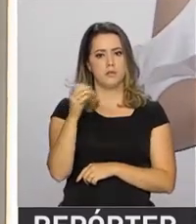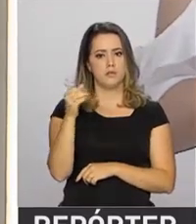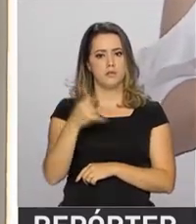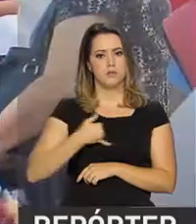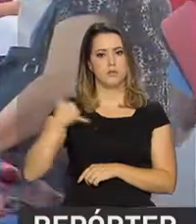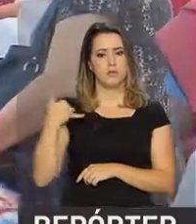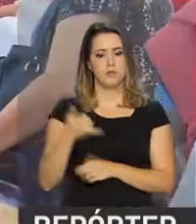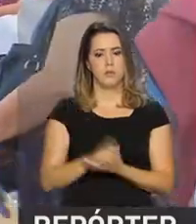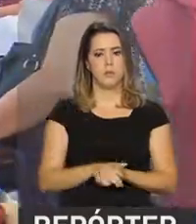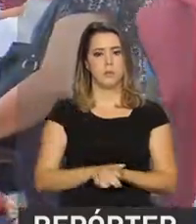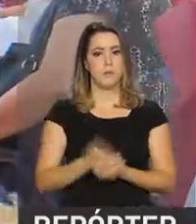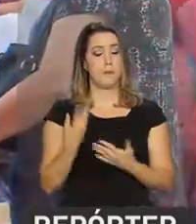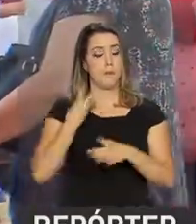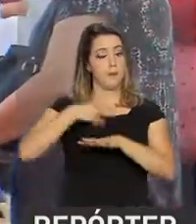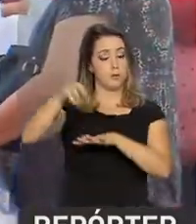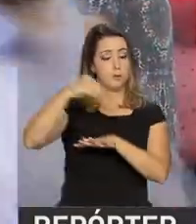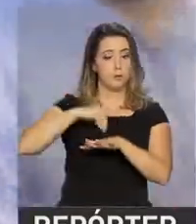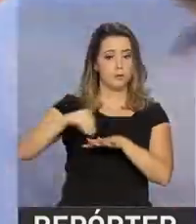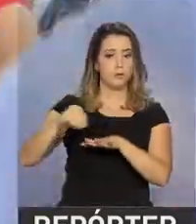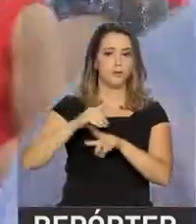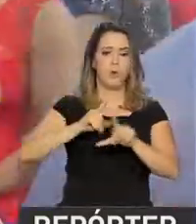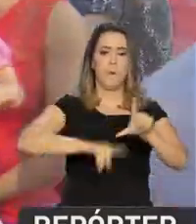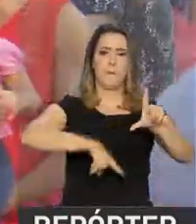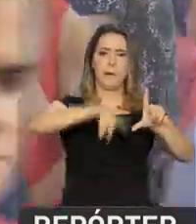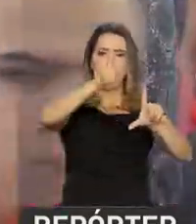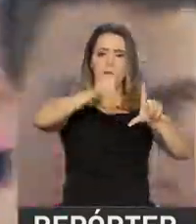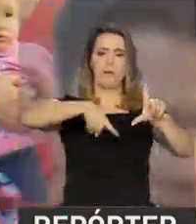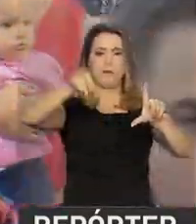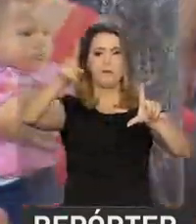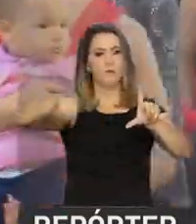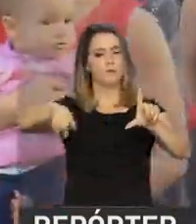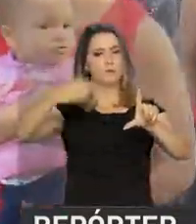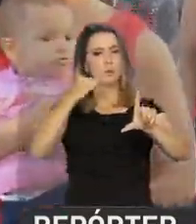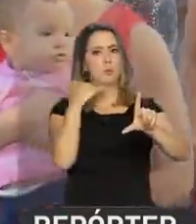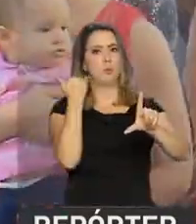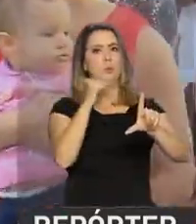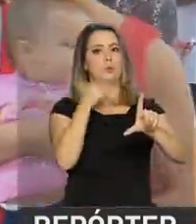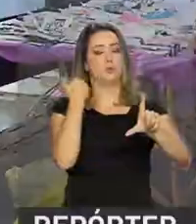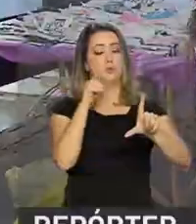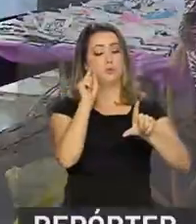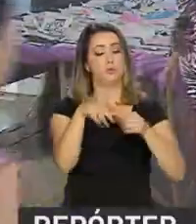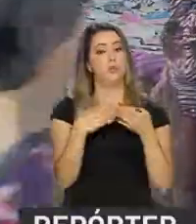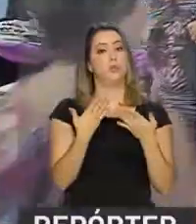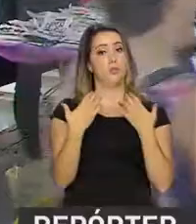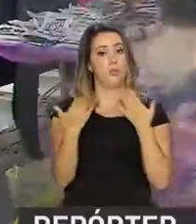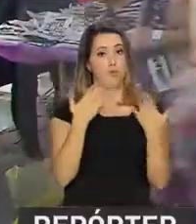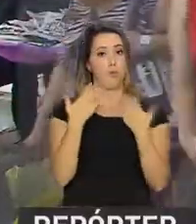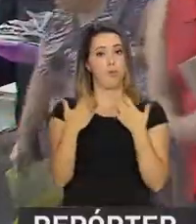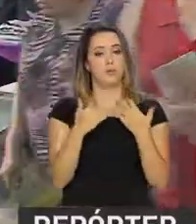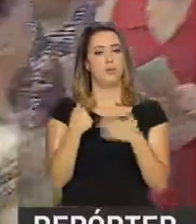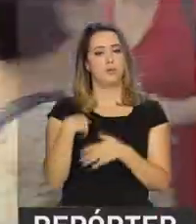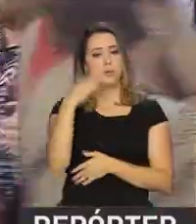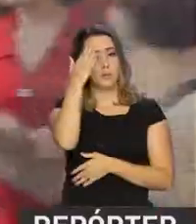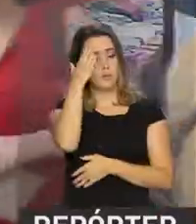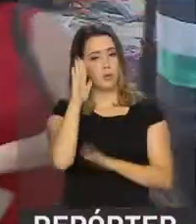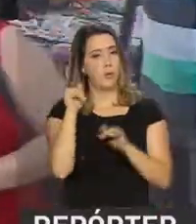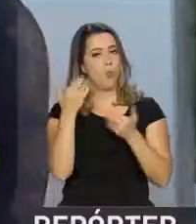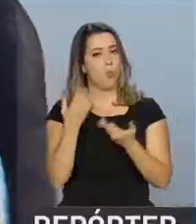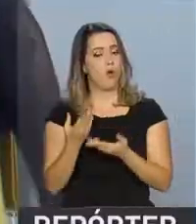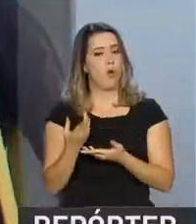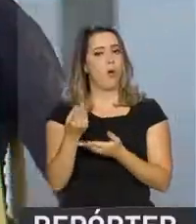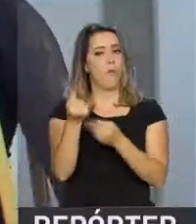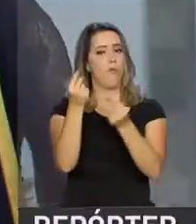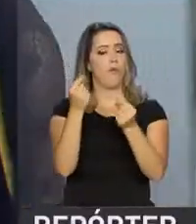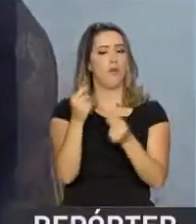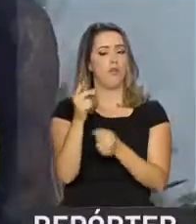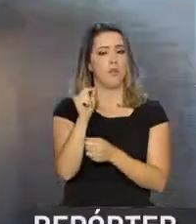anos as informações da tábua de mortalidade são usadas como um dos parâmetros para determinar o fator previdenciário o